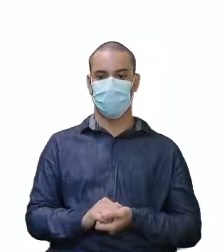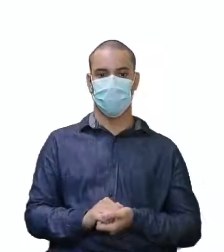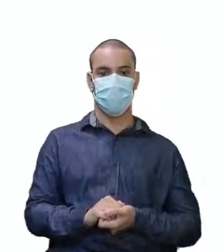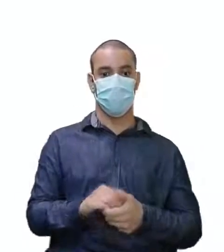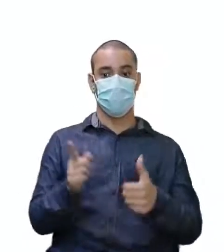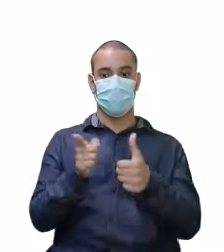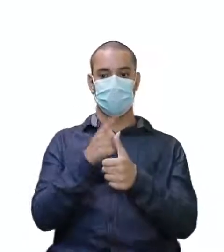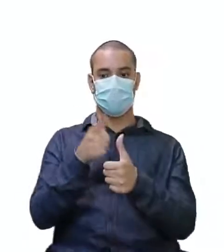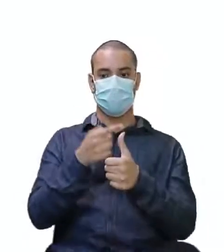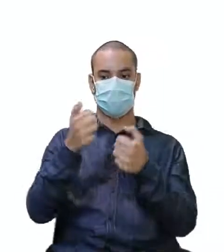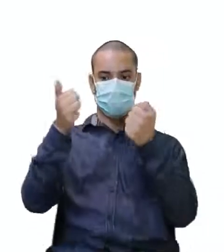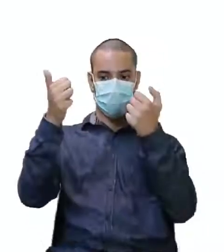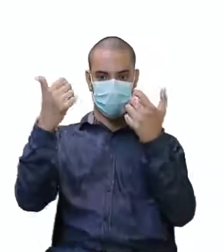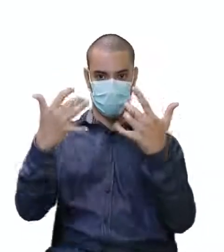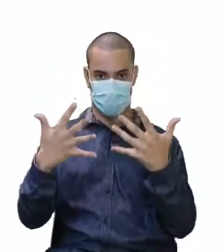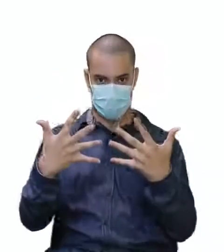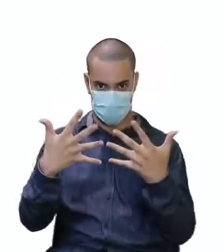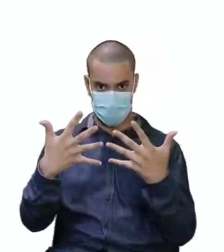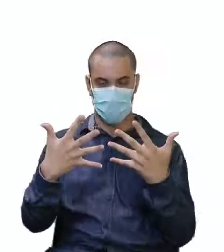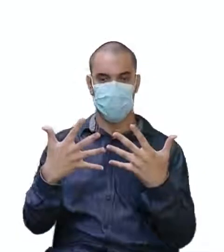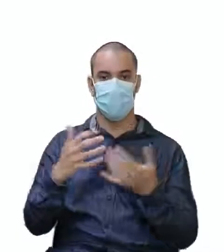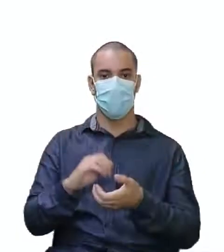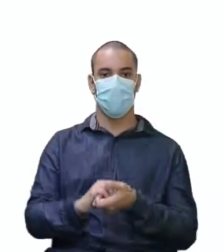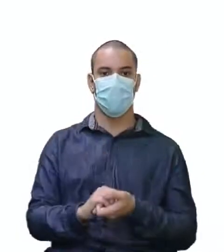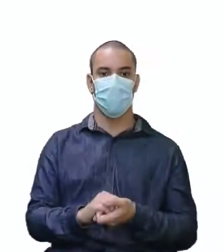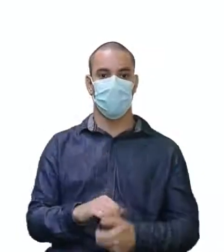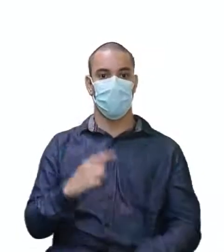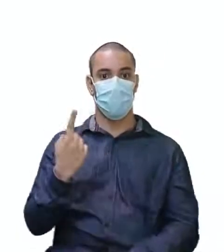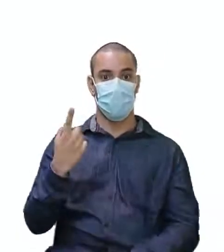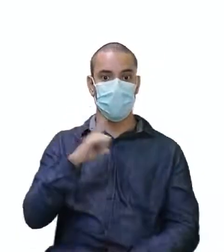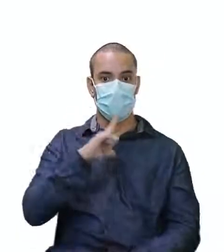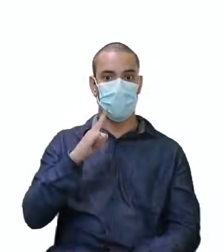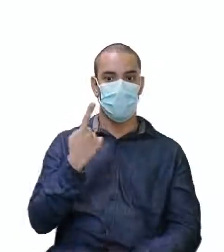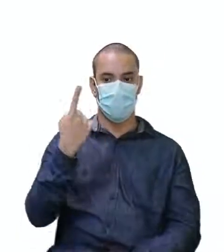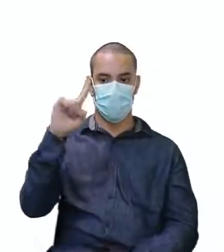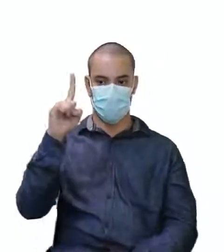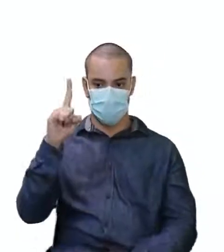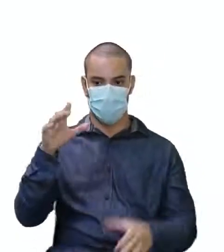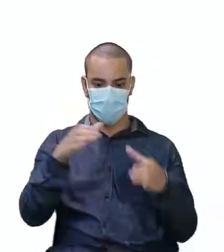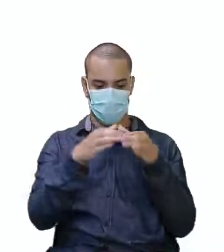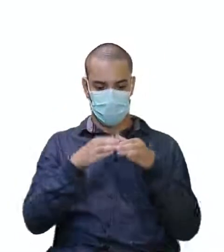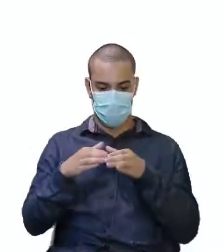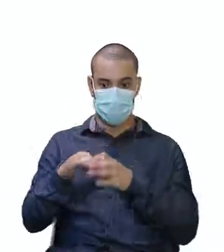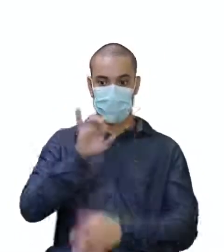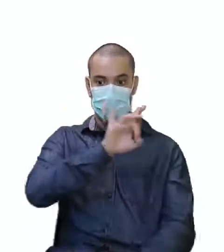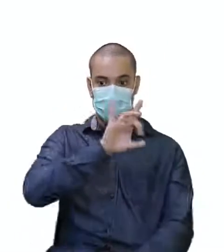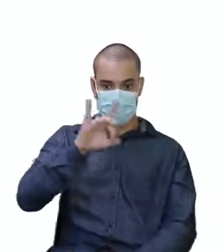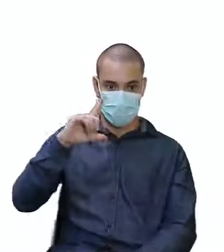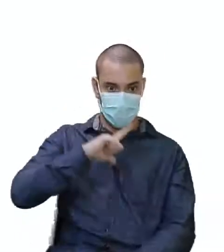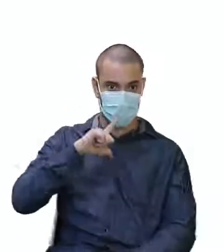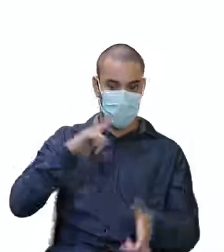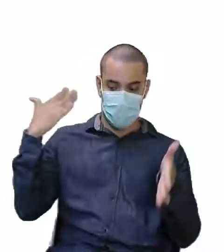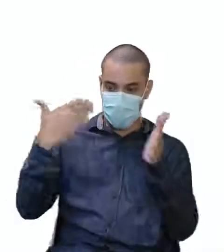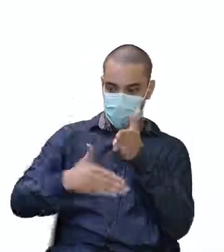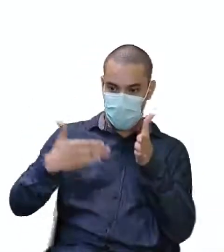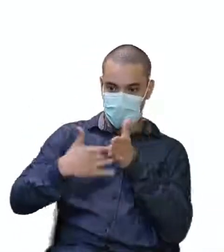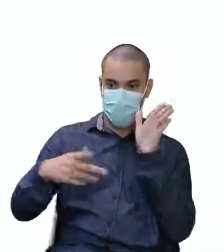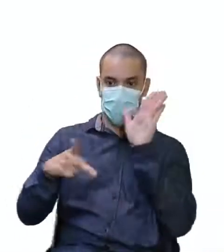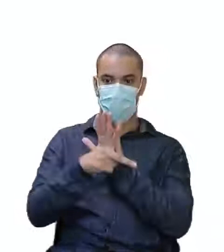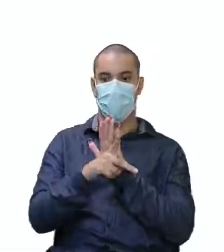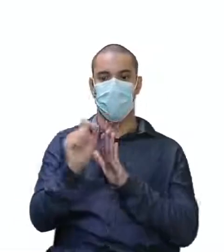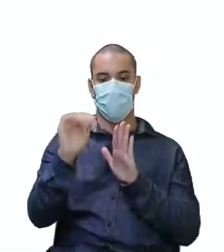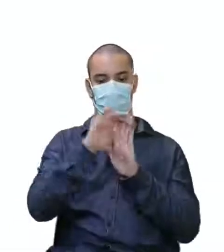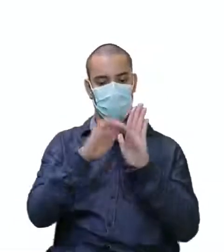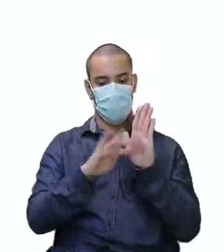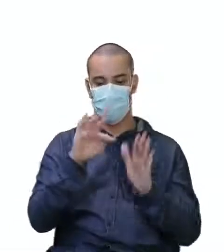Primeira definição de nicho ecológico também. Última unidade de distribuição que cada espécie é limitada por